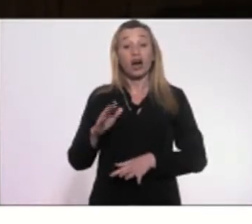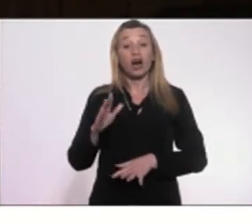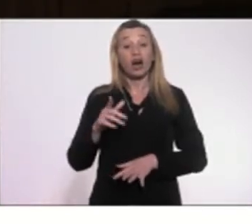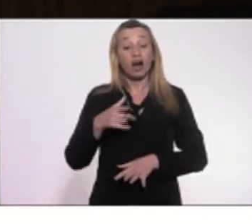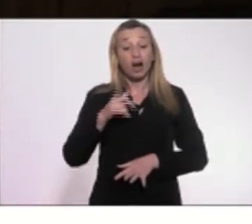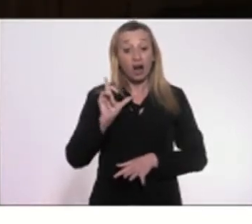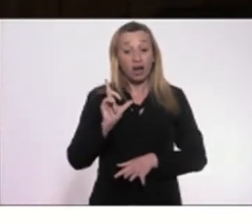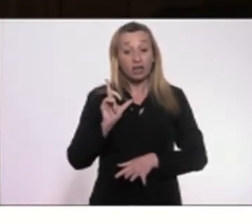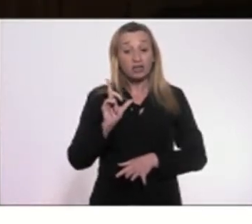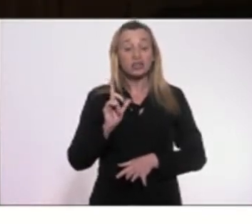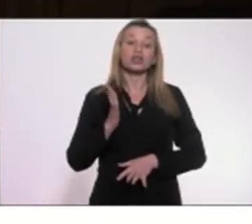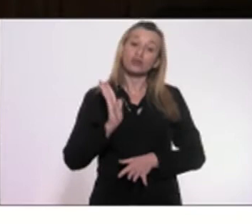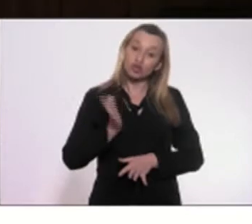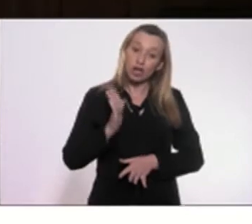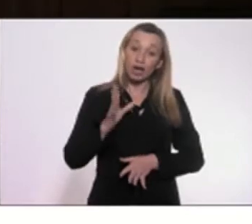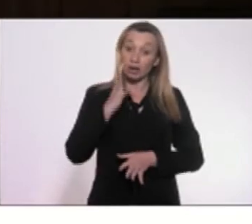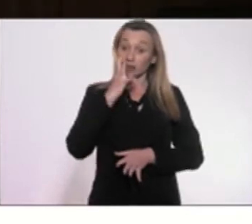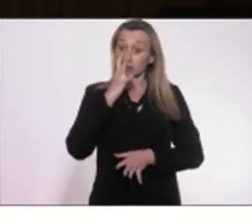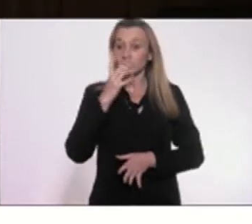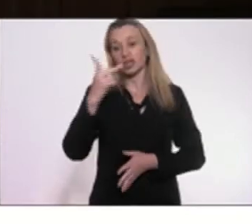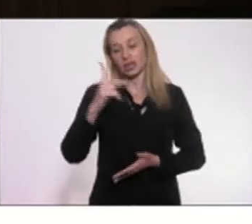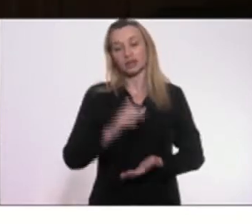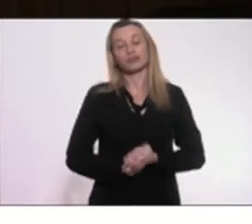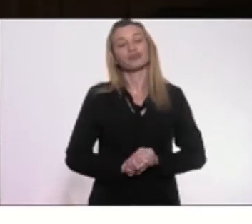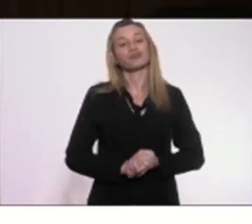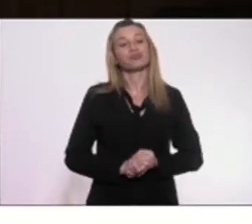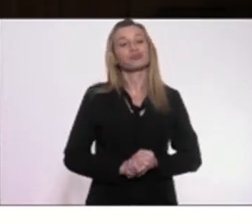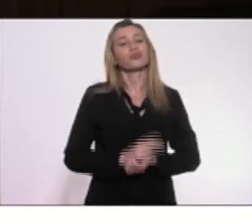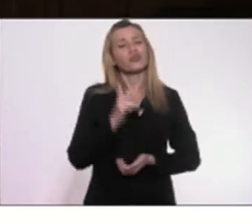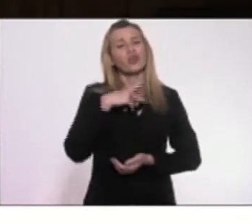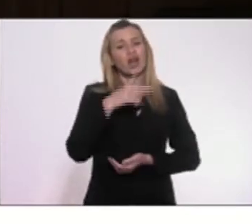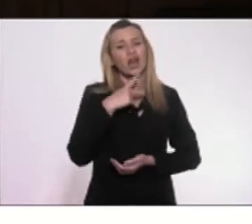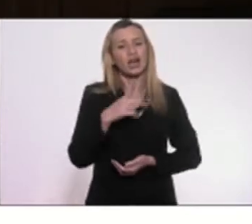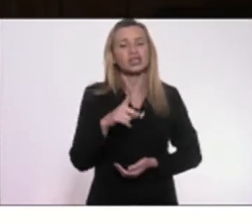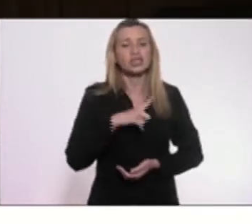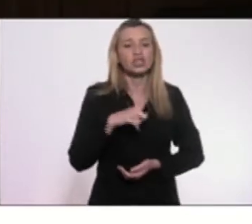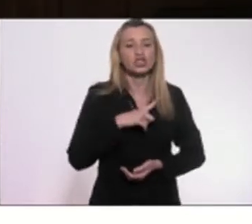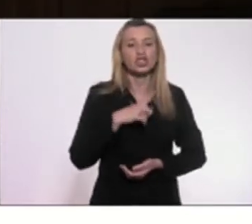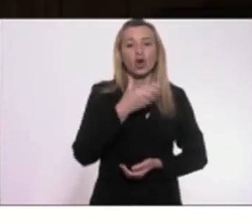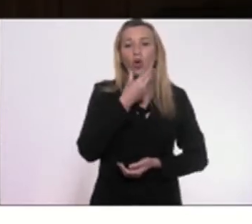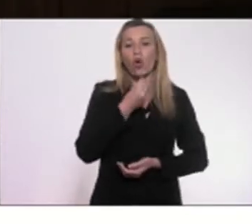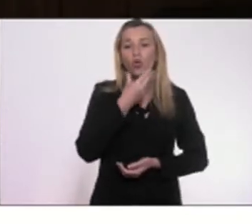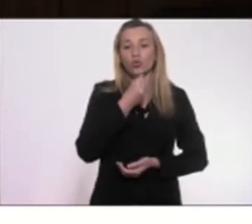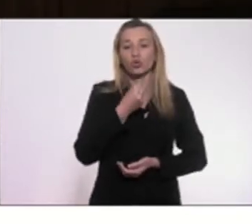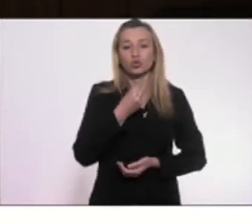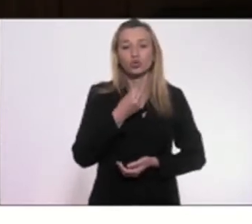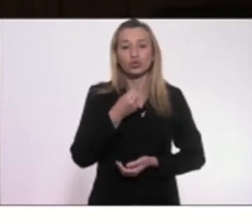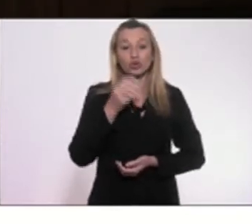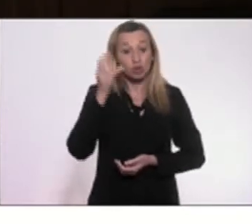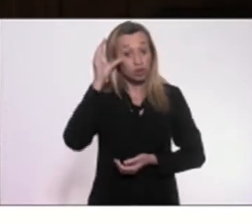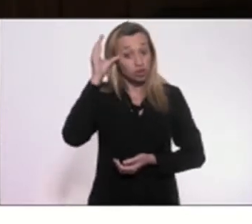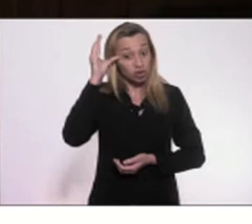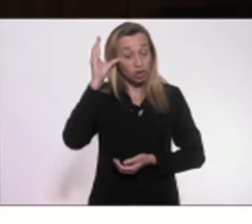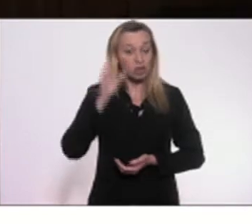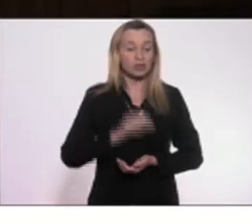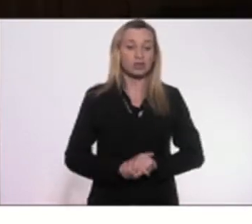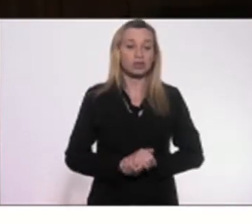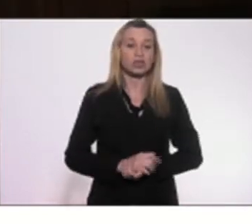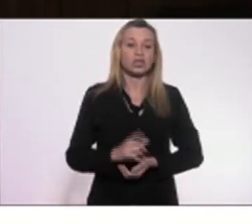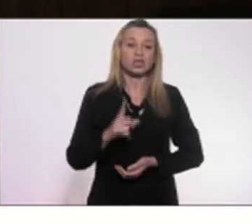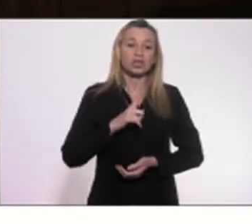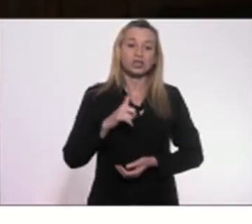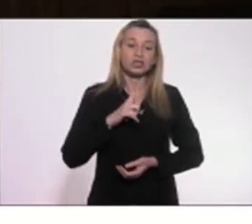certeza que Vossa Excelência também, que dizia que havia o Homo chineses, que tinha